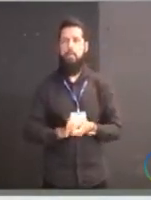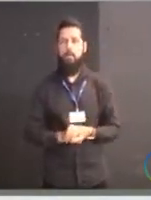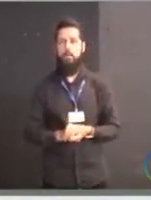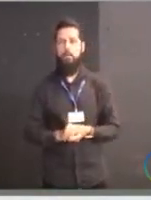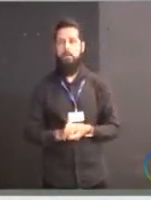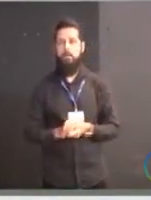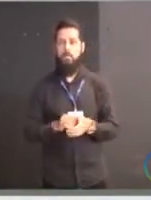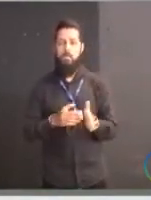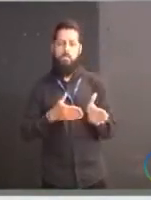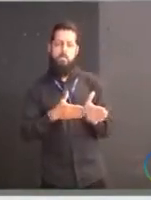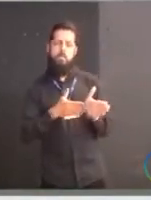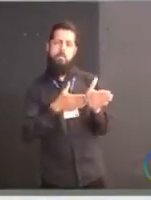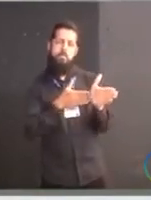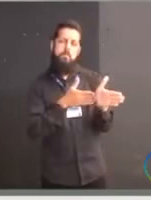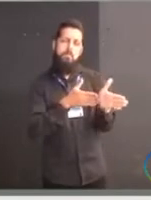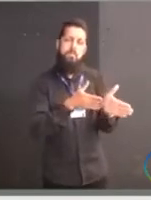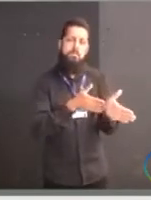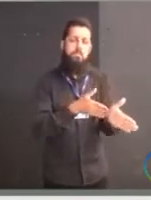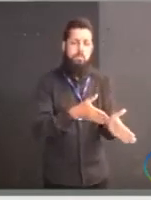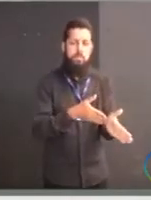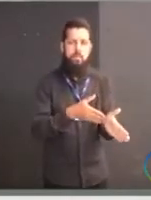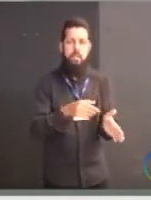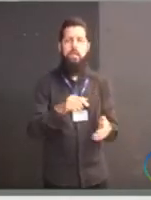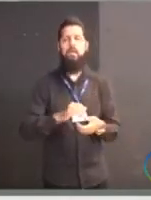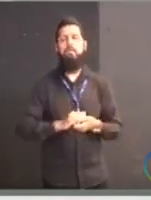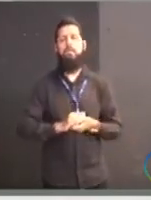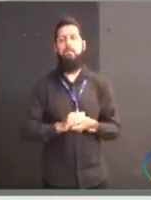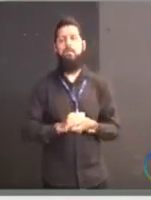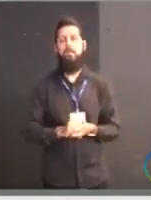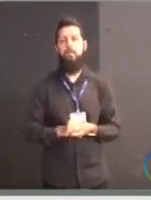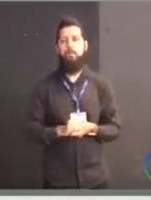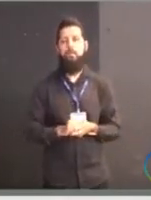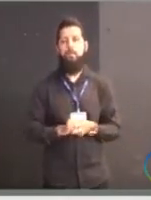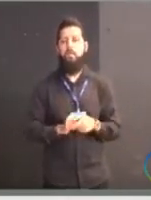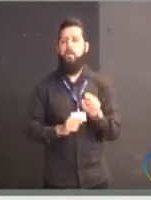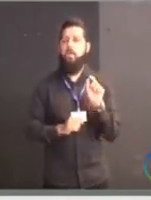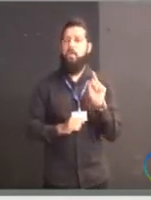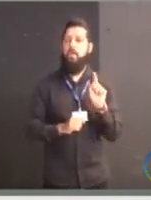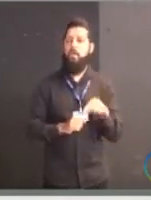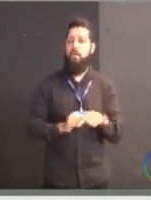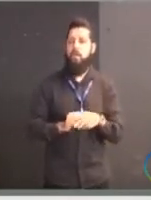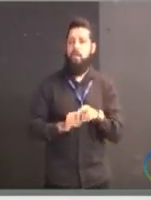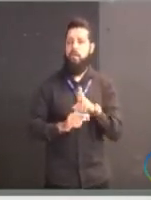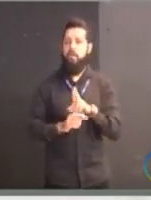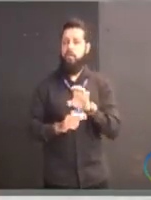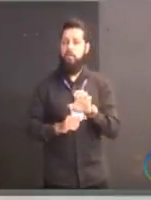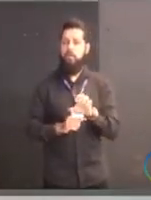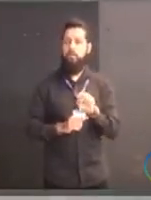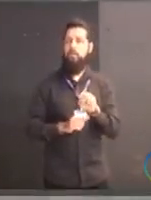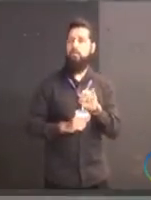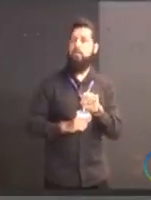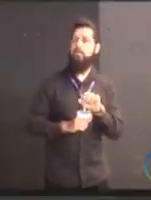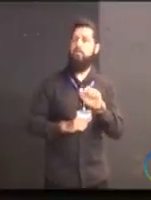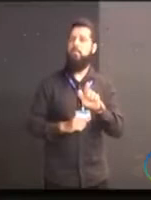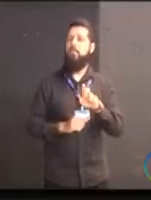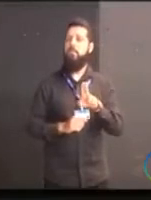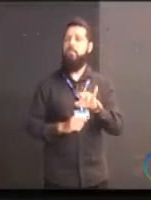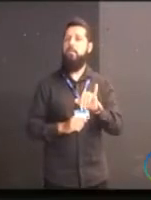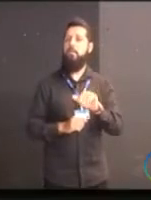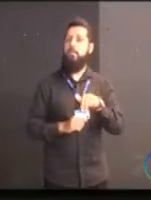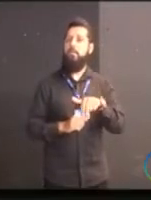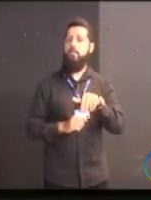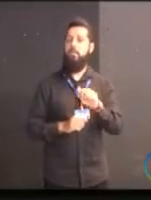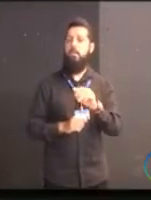se pegue hoje no Brasil a desvinculação e a reeducação dos nossos impulsos de